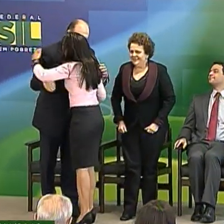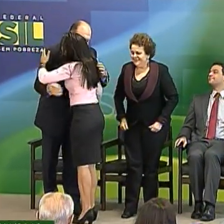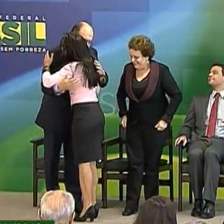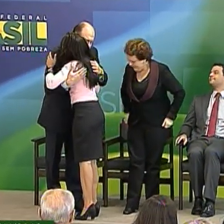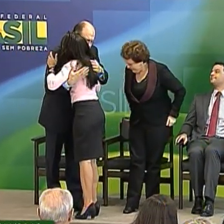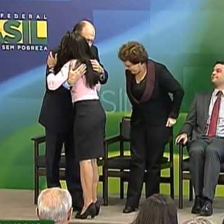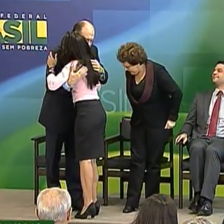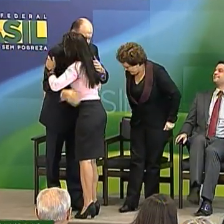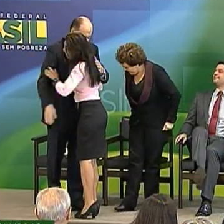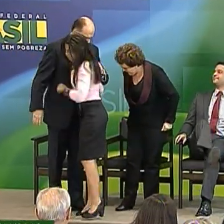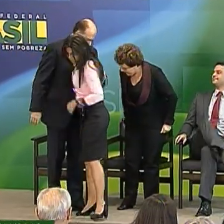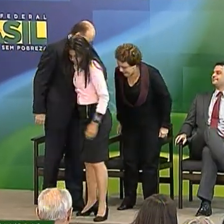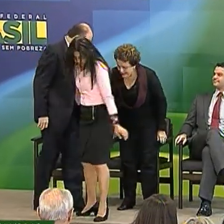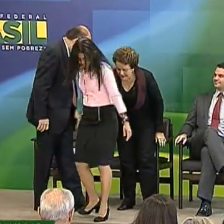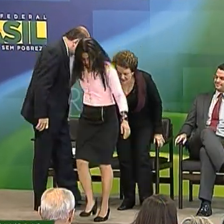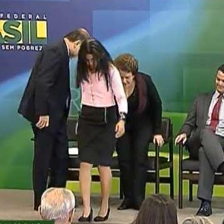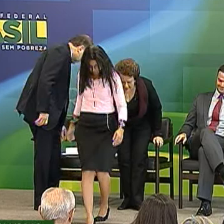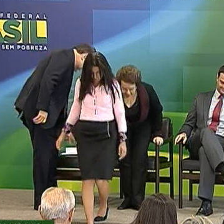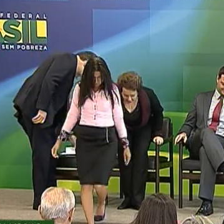e